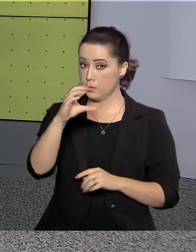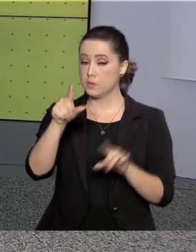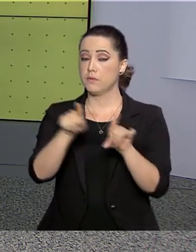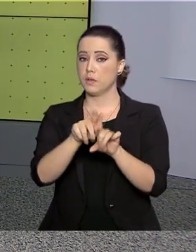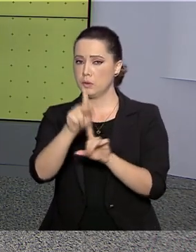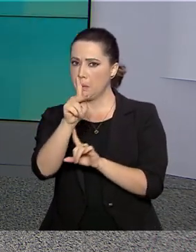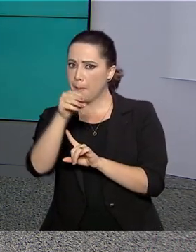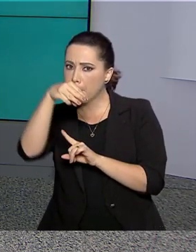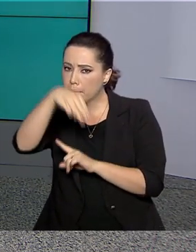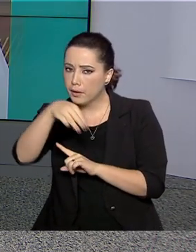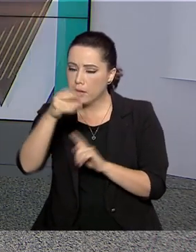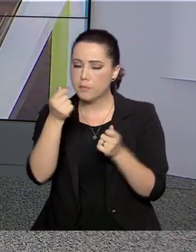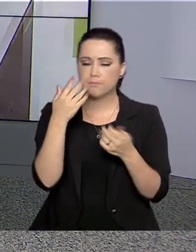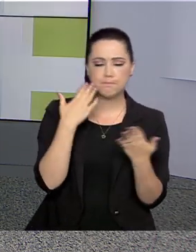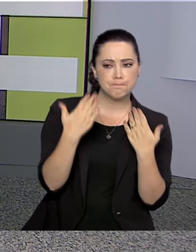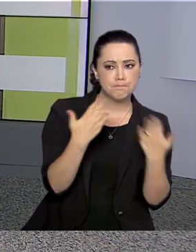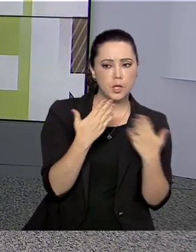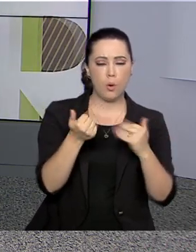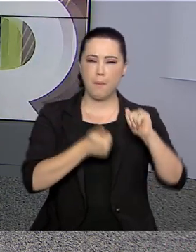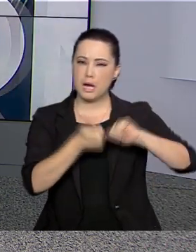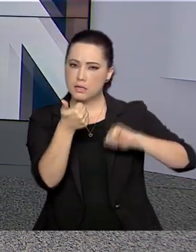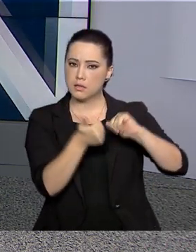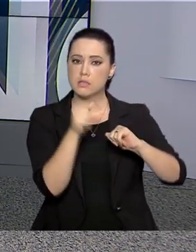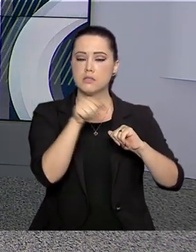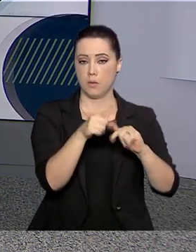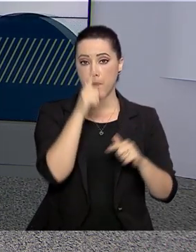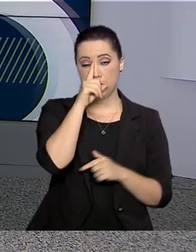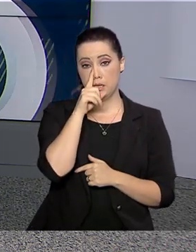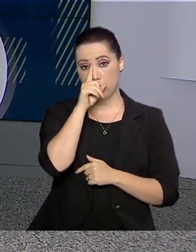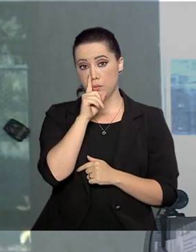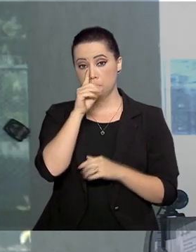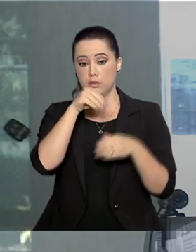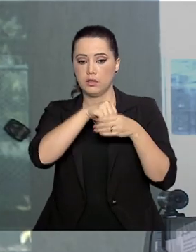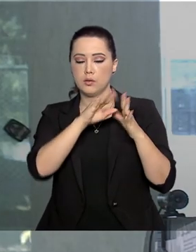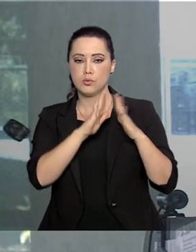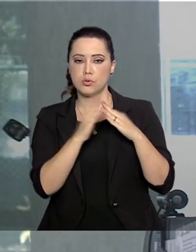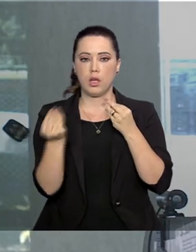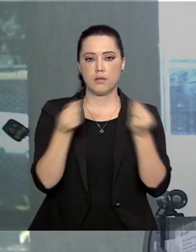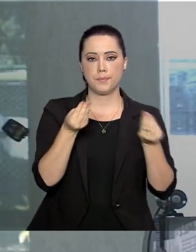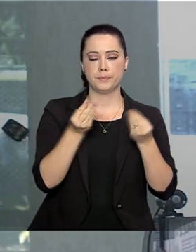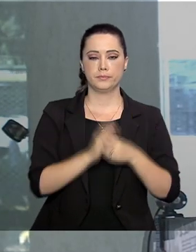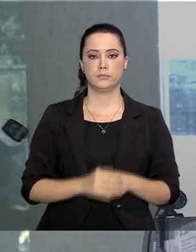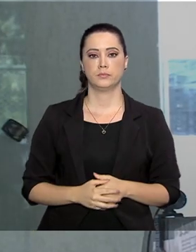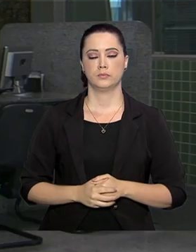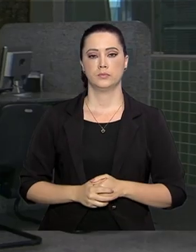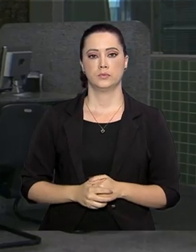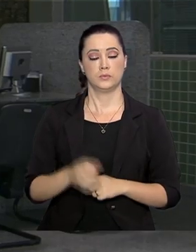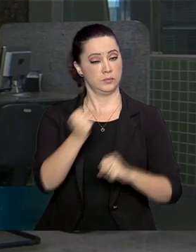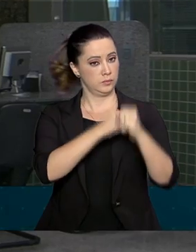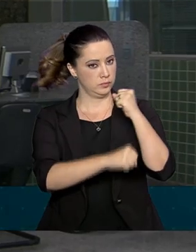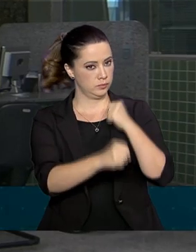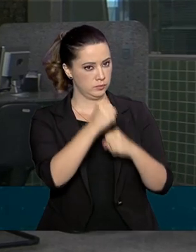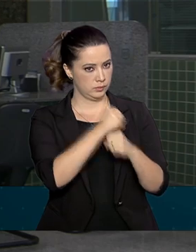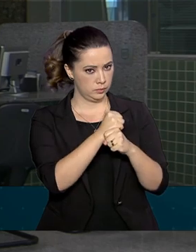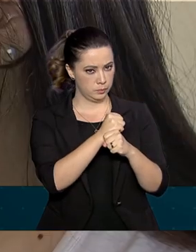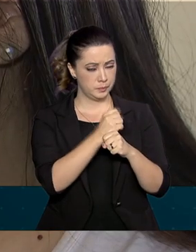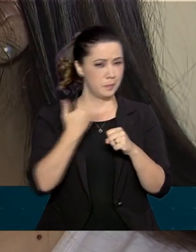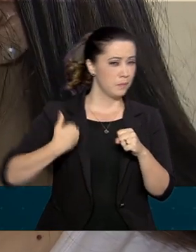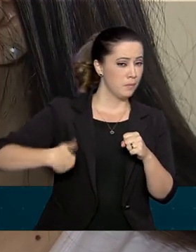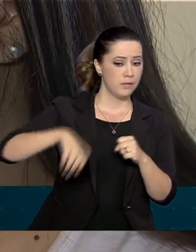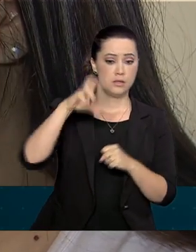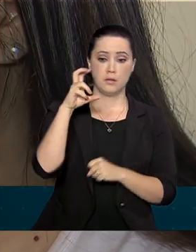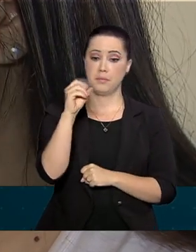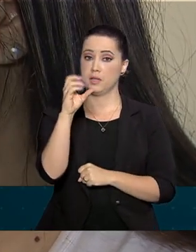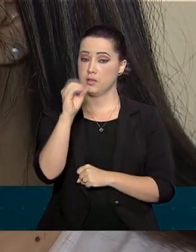nova ferramenta para avaliar os riscos da violência doméstica. No ano passado, mais de 500